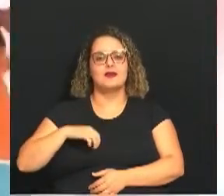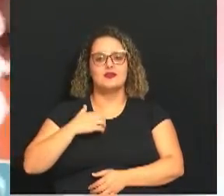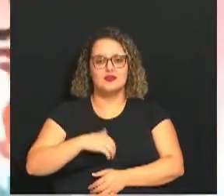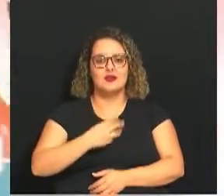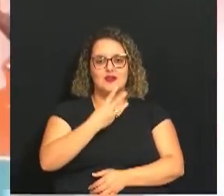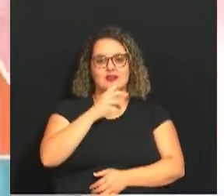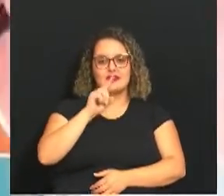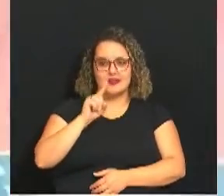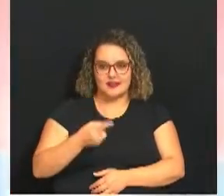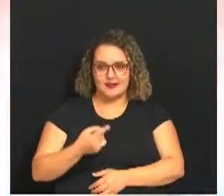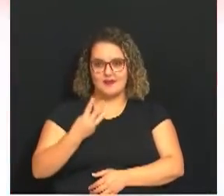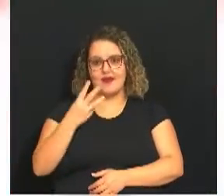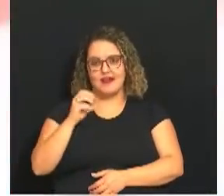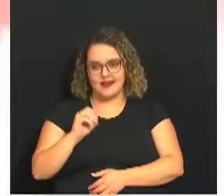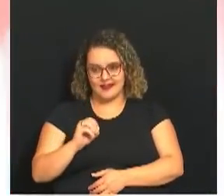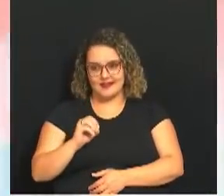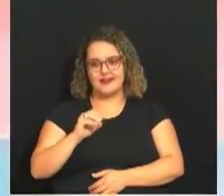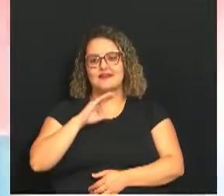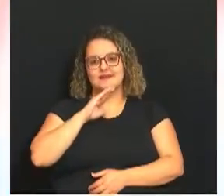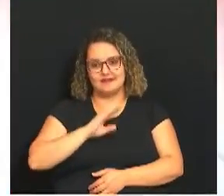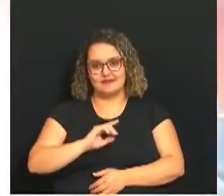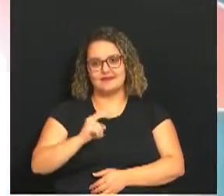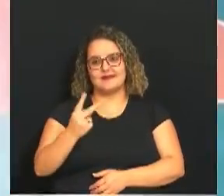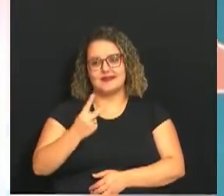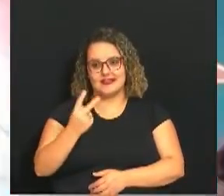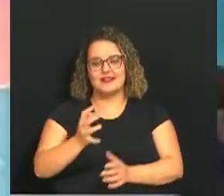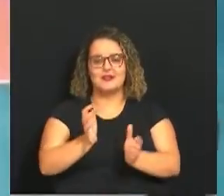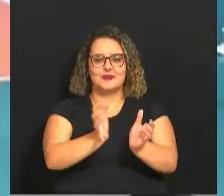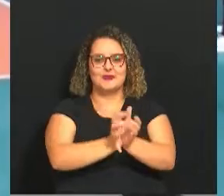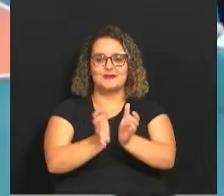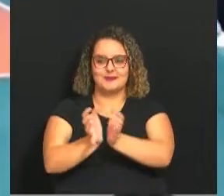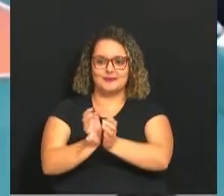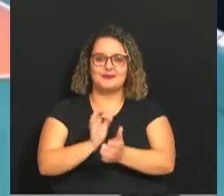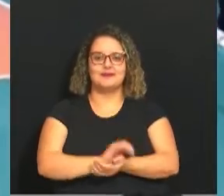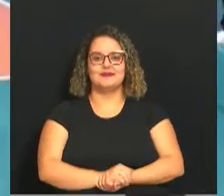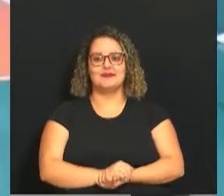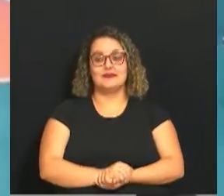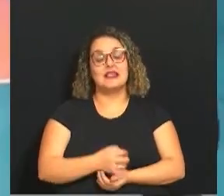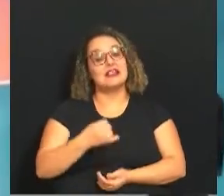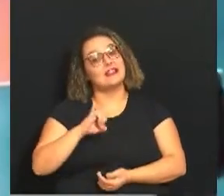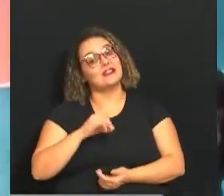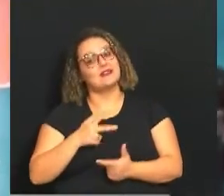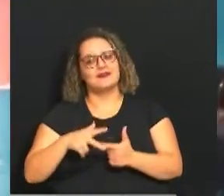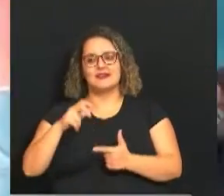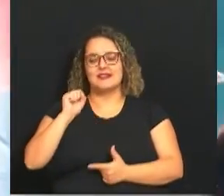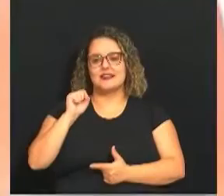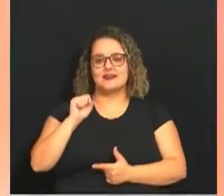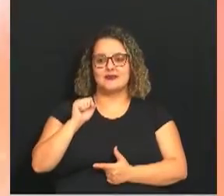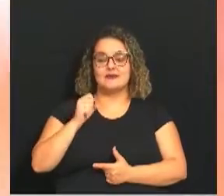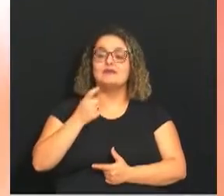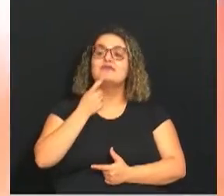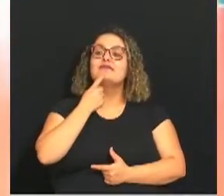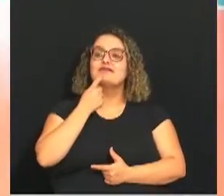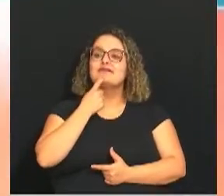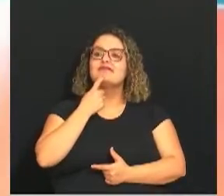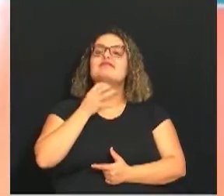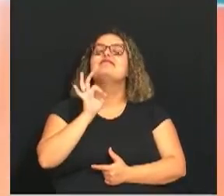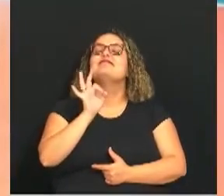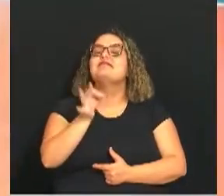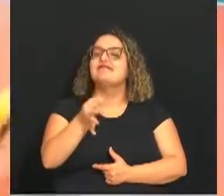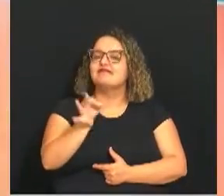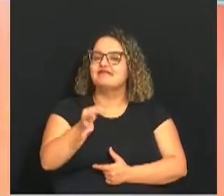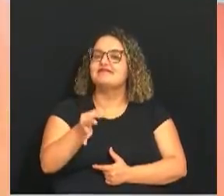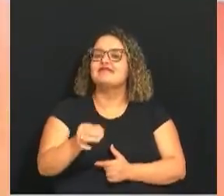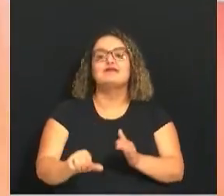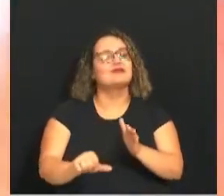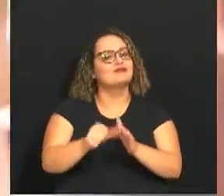da tarde, pela segunda rodada do Grupo C. Se vencer, os campineiros confirmam o primeiro